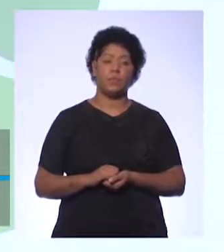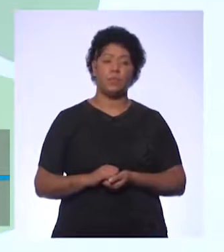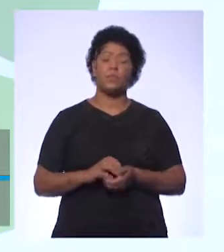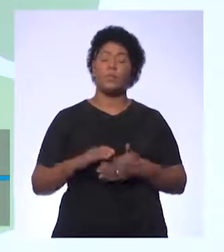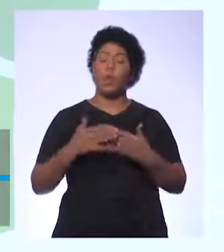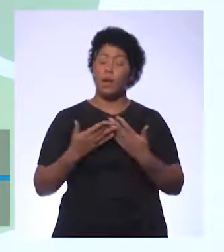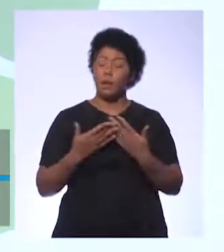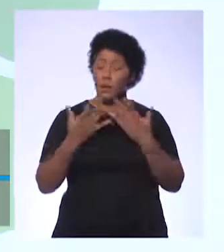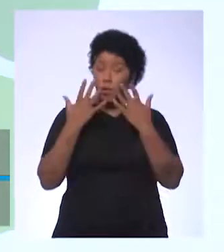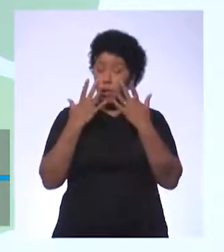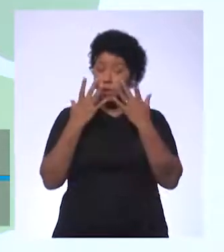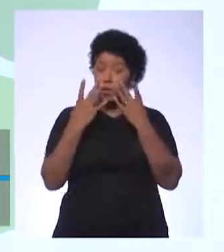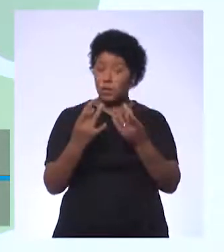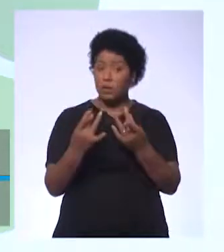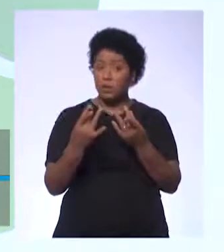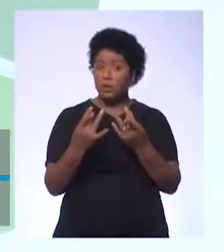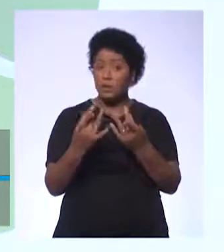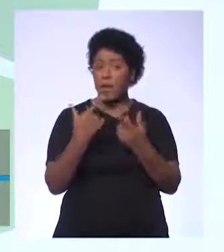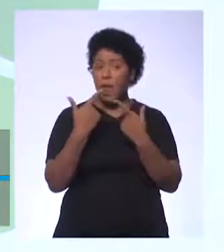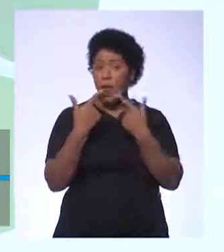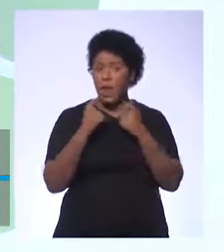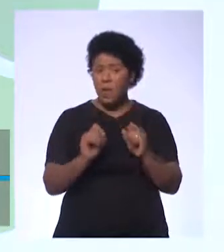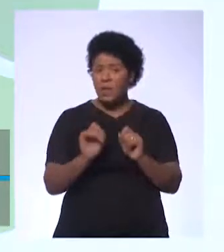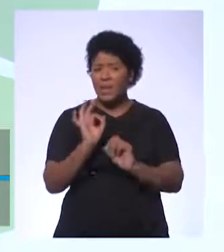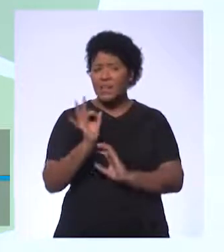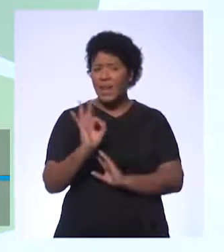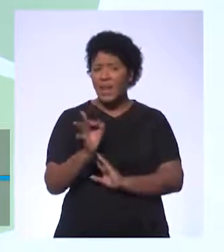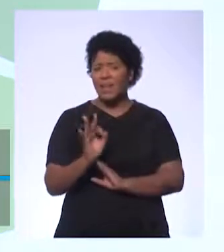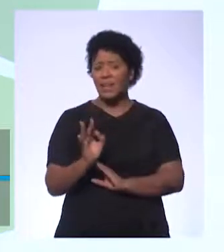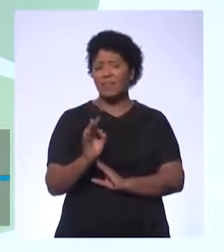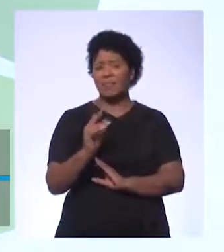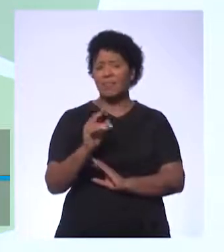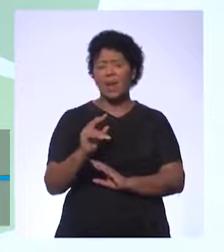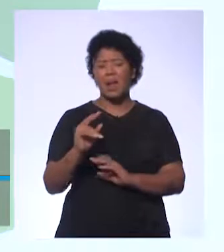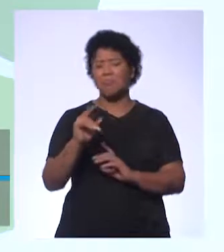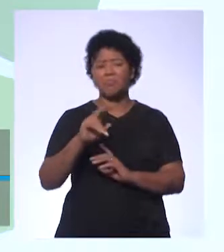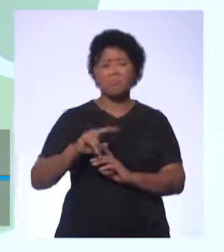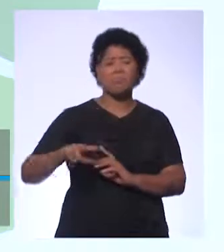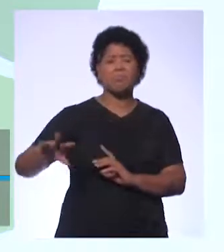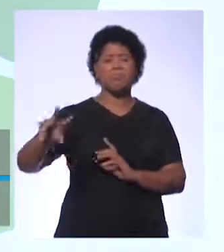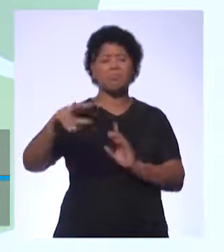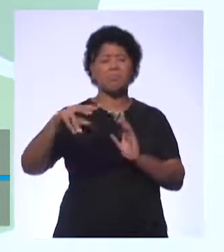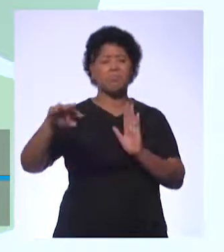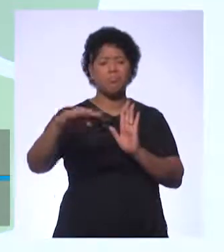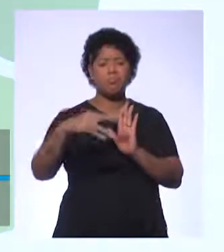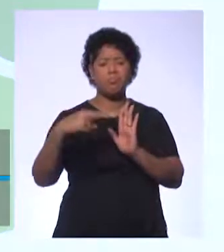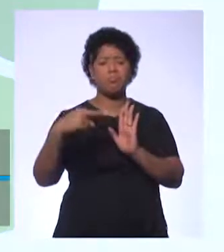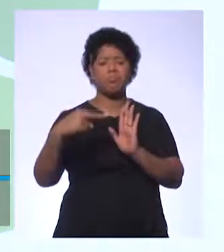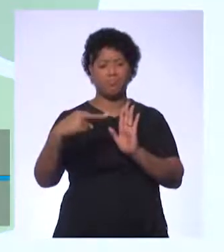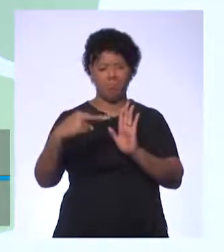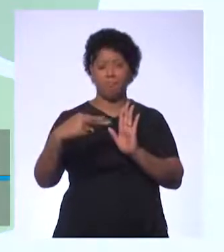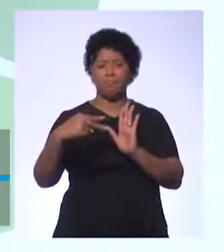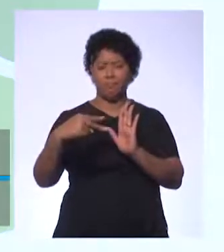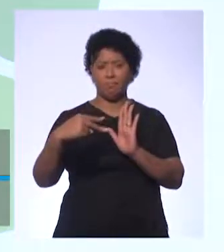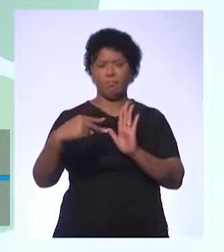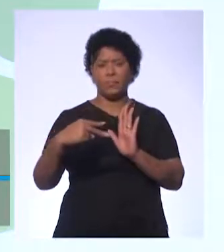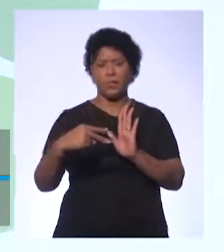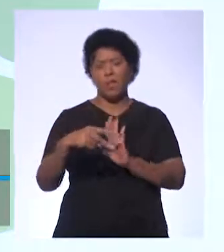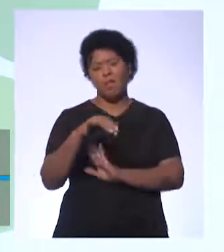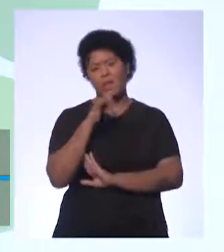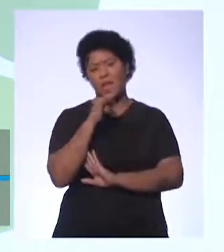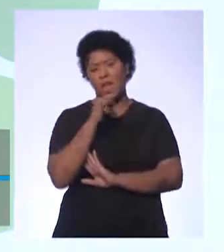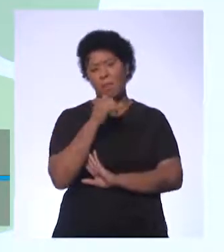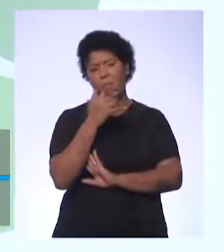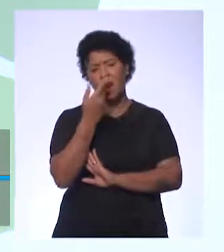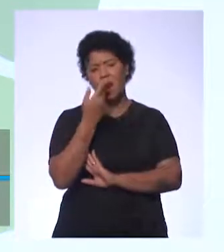vai verificar se a sua linguagem está adequada para esse público. E também aos personagens, porque se você está falando de um personagem, por exemplo, jovem, e